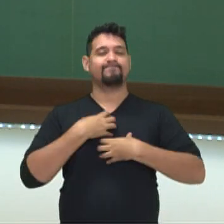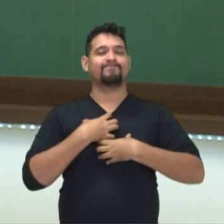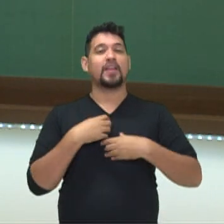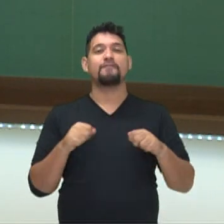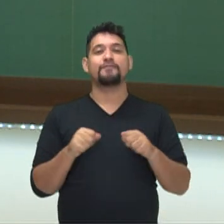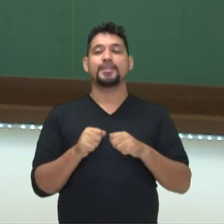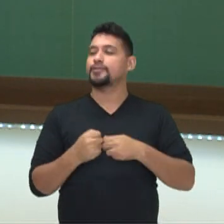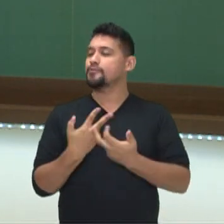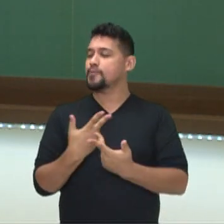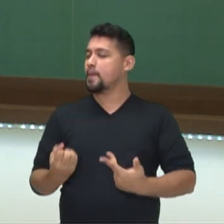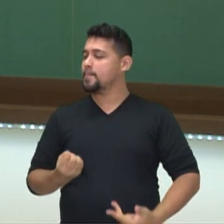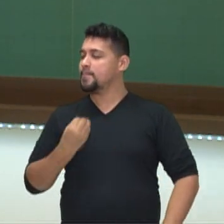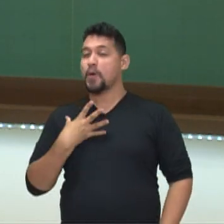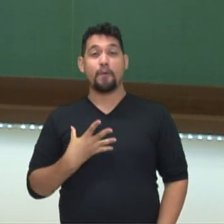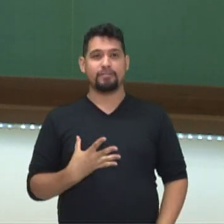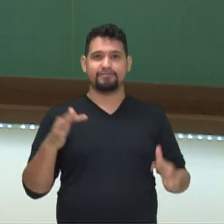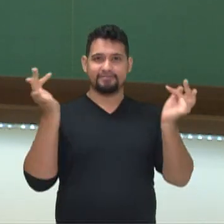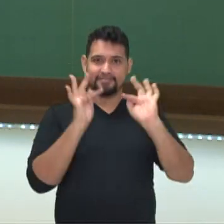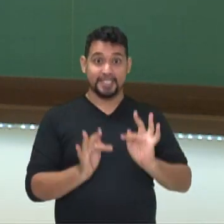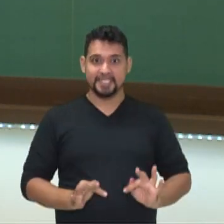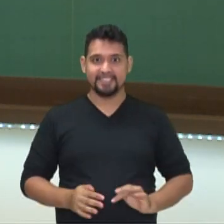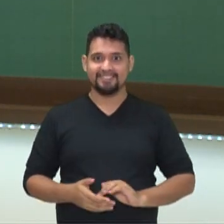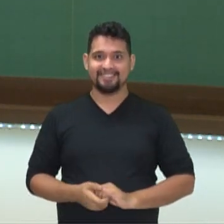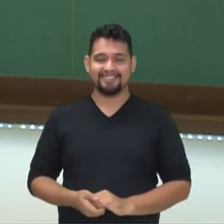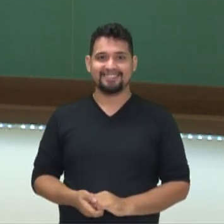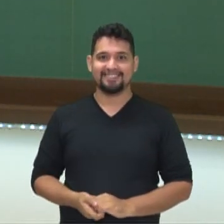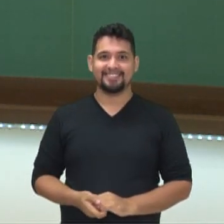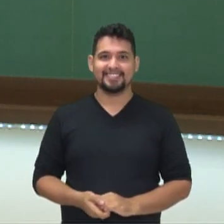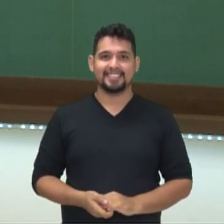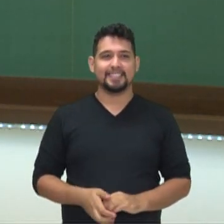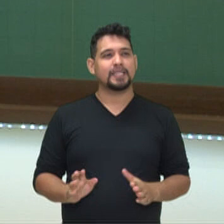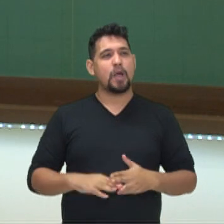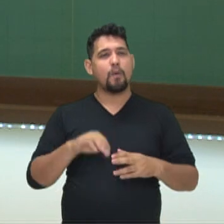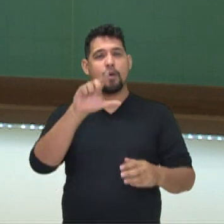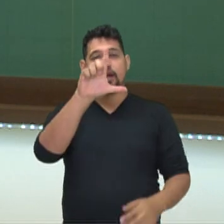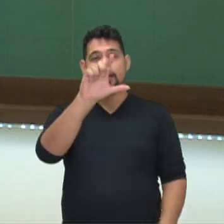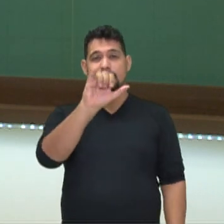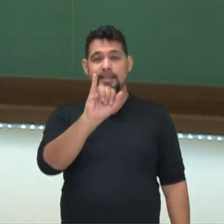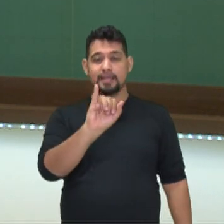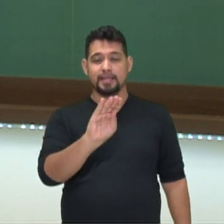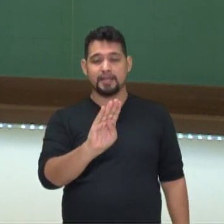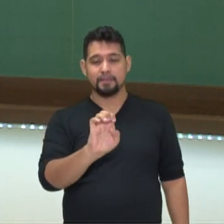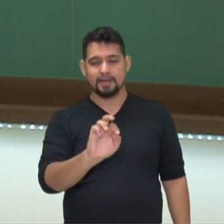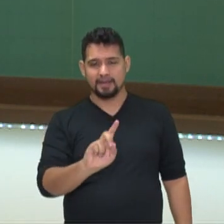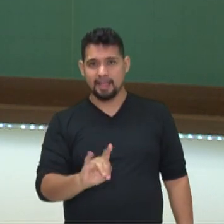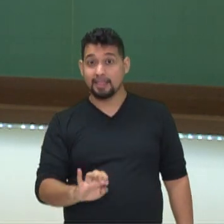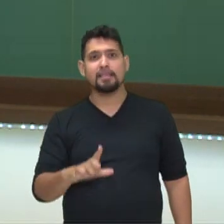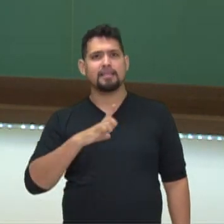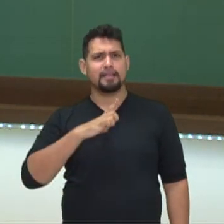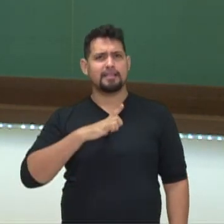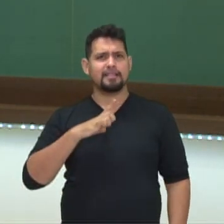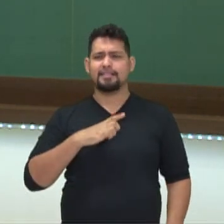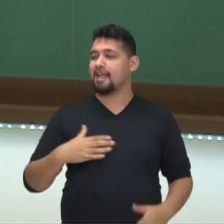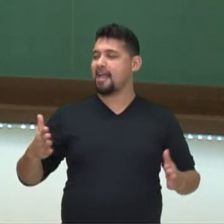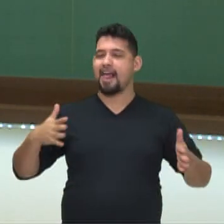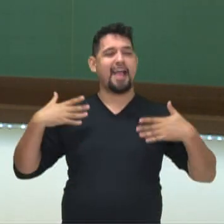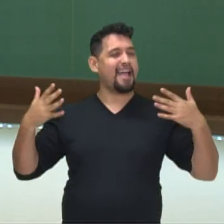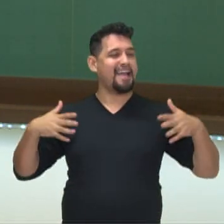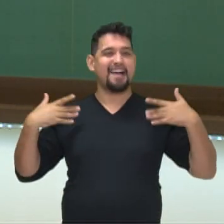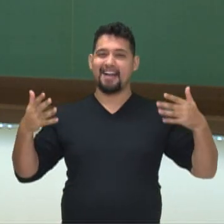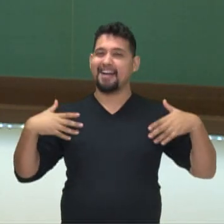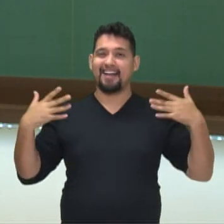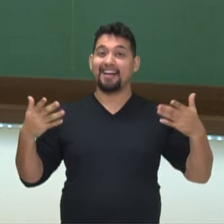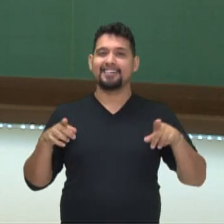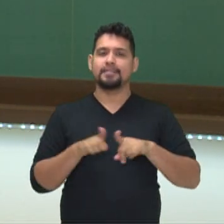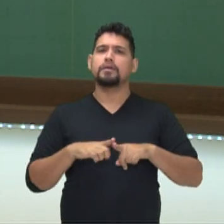fazendo o bem, sendo felizes. Então, a liberdade traz alegria. A liberdade, quando eu